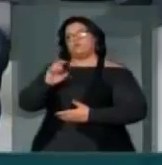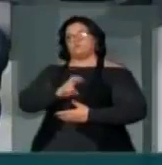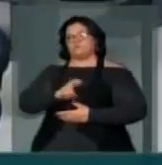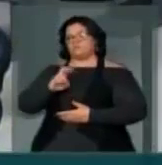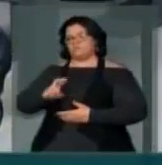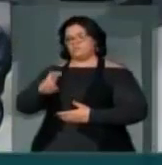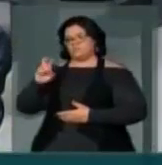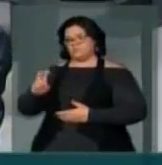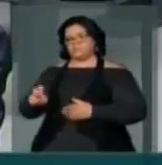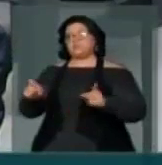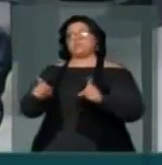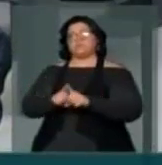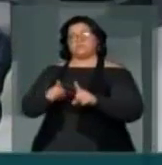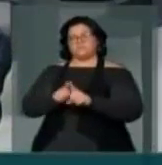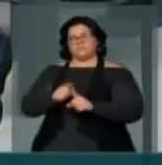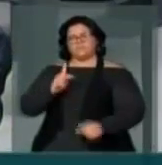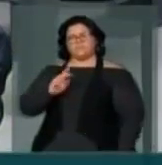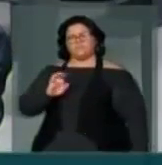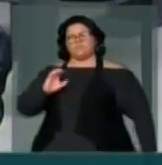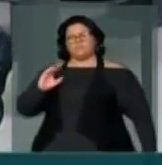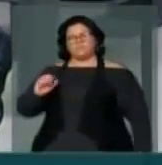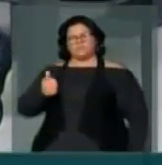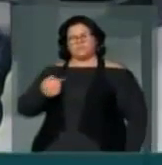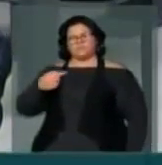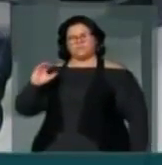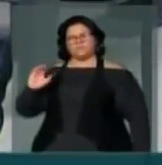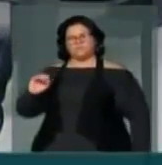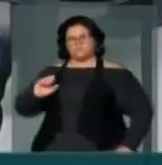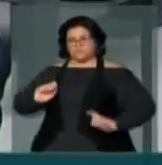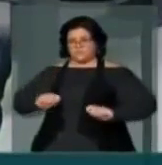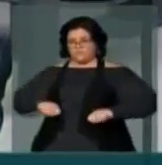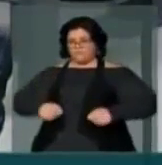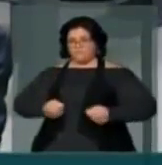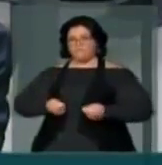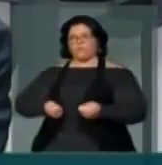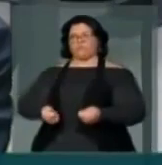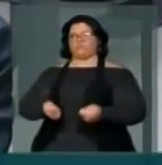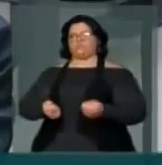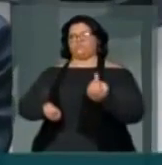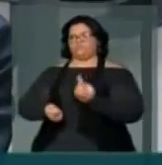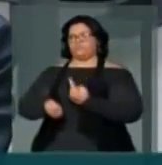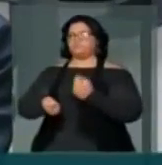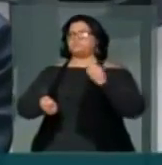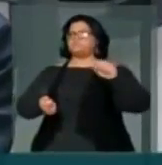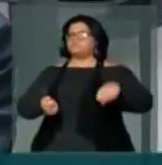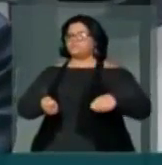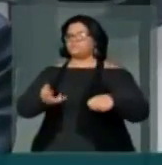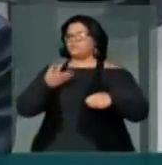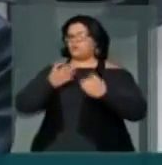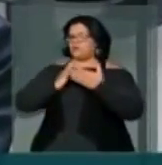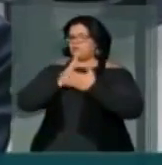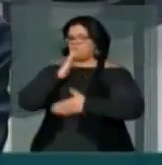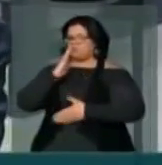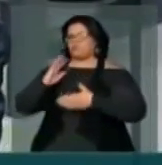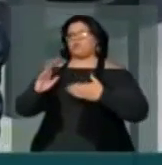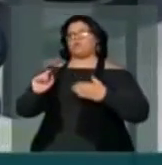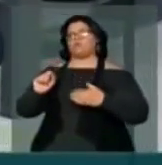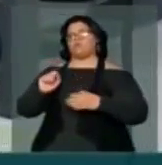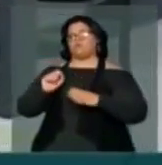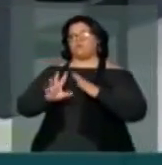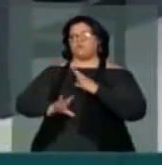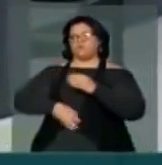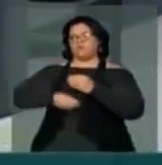70. Senhor presidente, o esforço que tem sido feito nessa casa para aprovar uma emenda constitucional que corrige